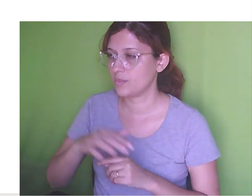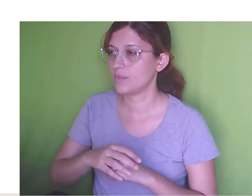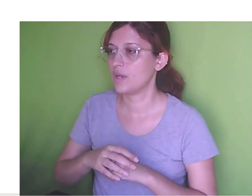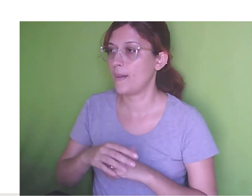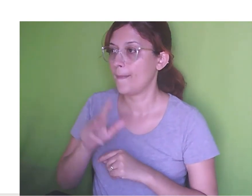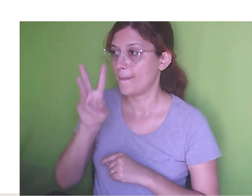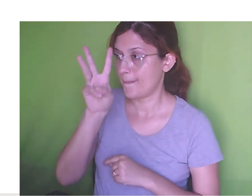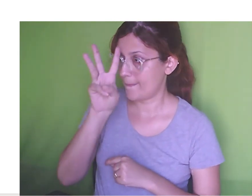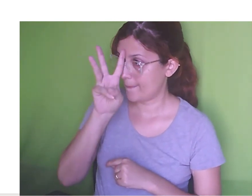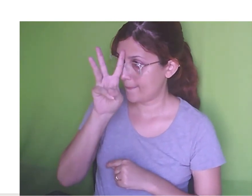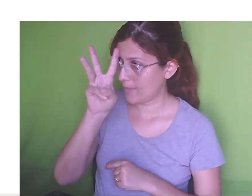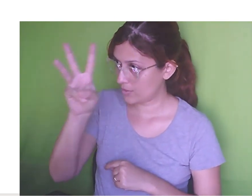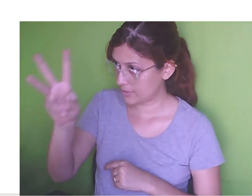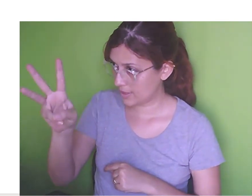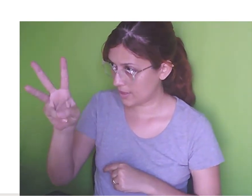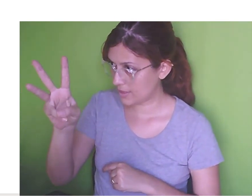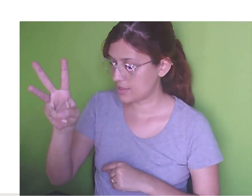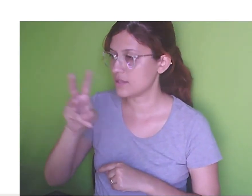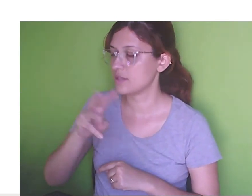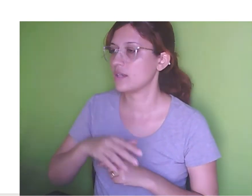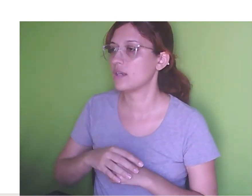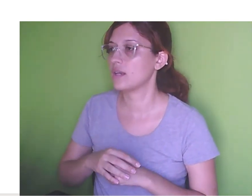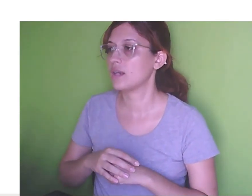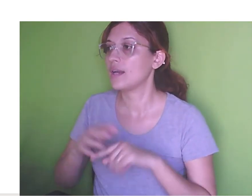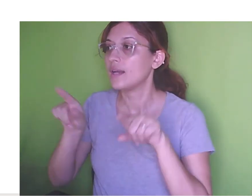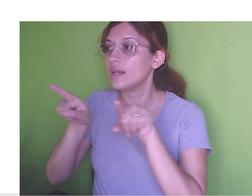também a tensão,